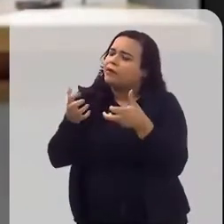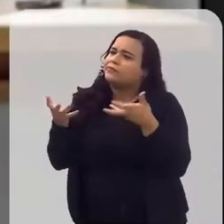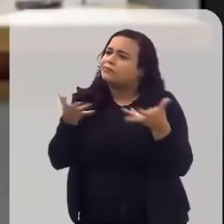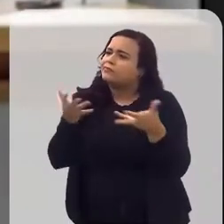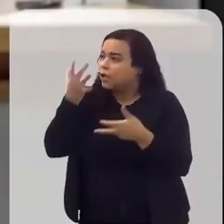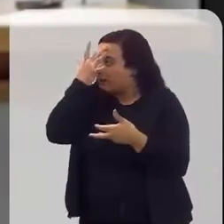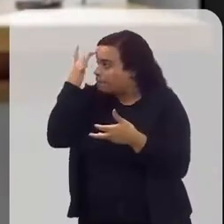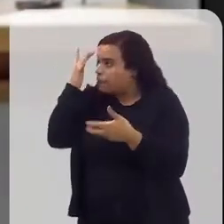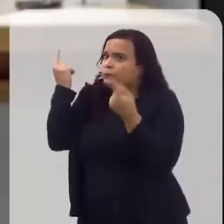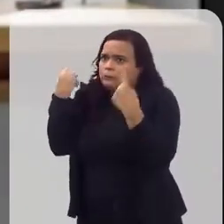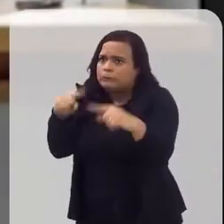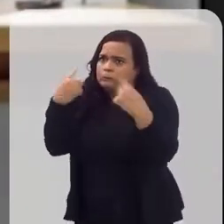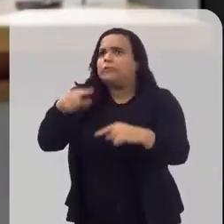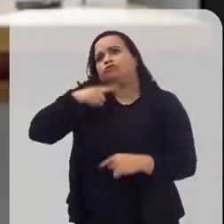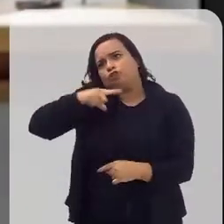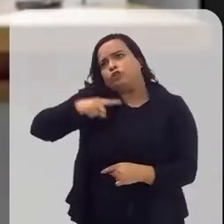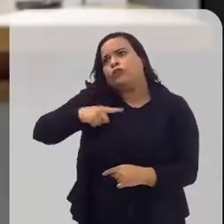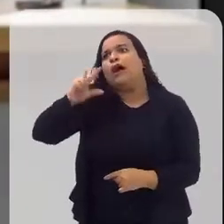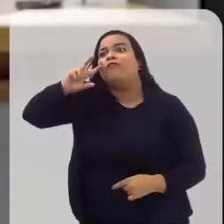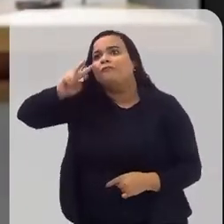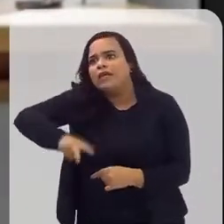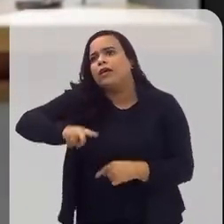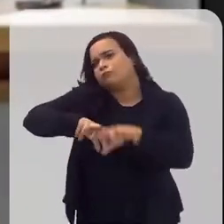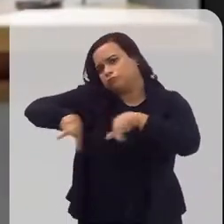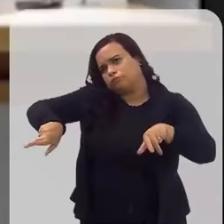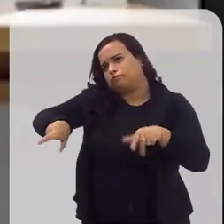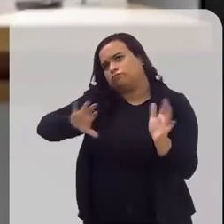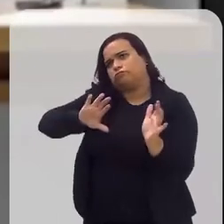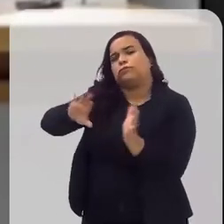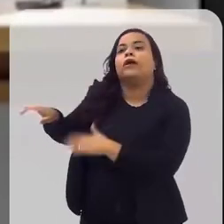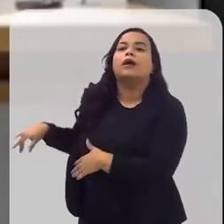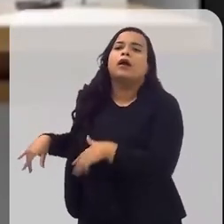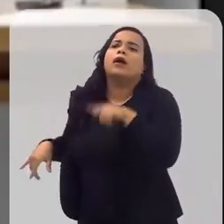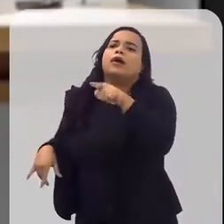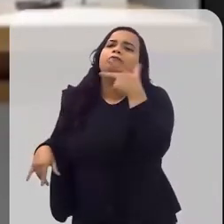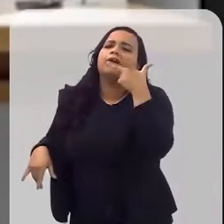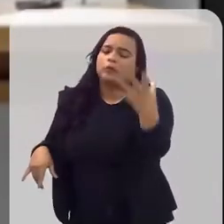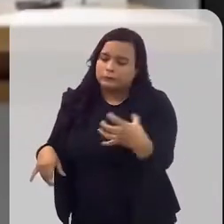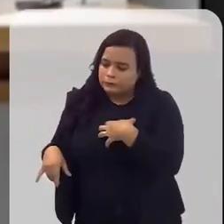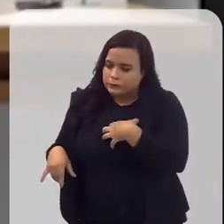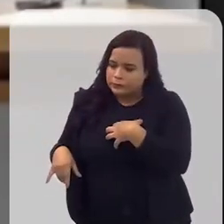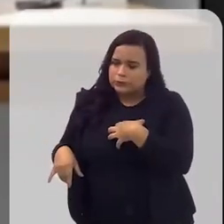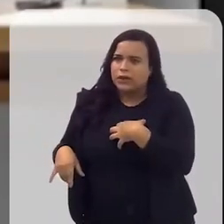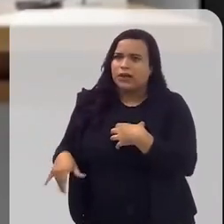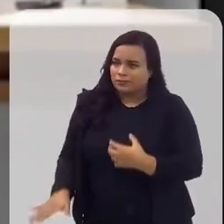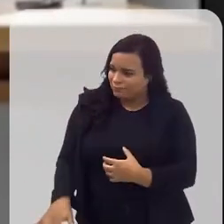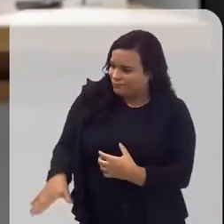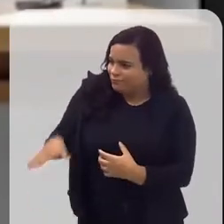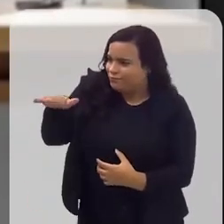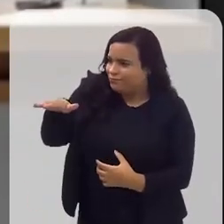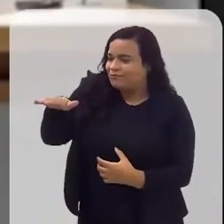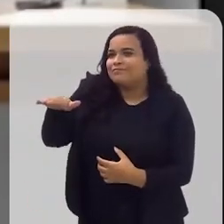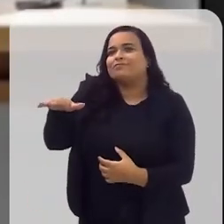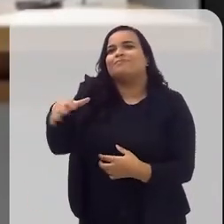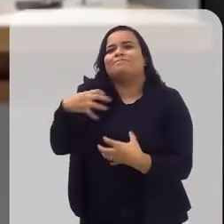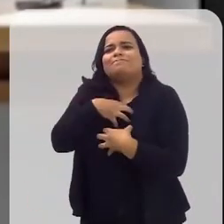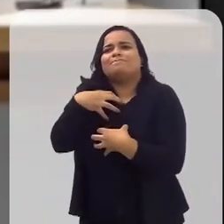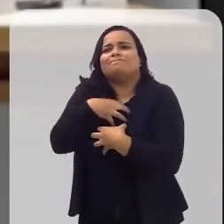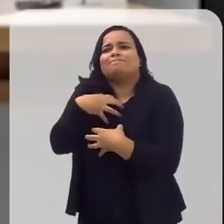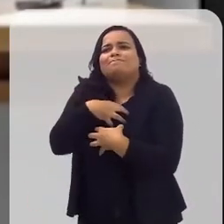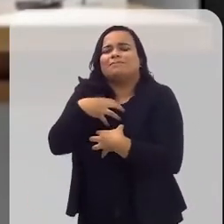caso, as pessoas atacavam, enfim, que viam, que, enfim. E você disse que sim, cresceu um